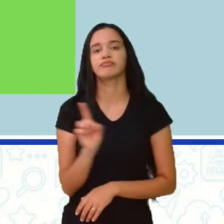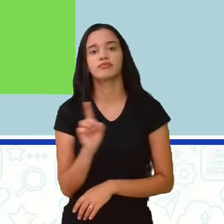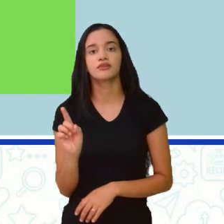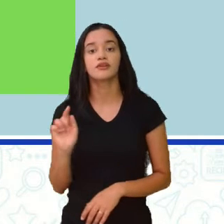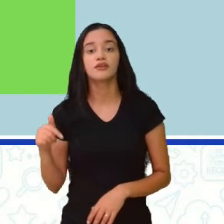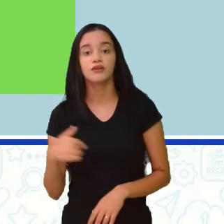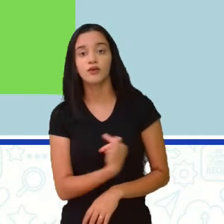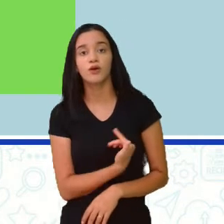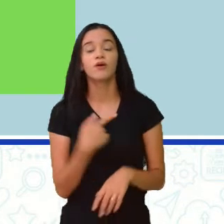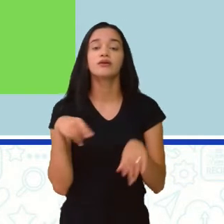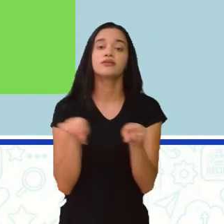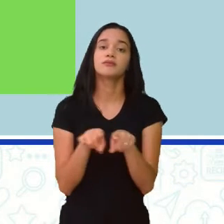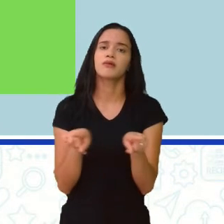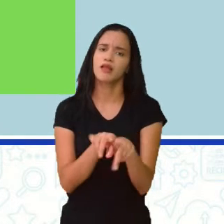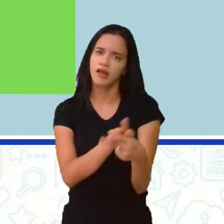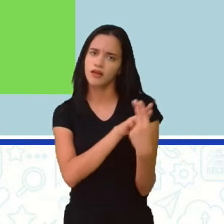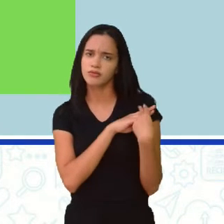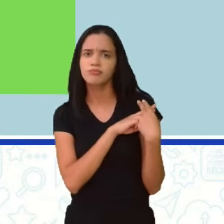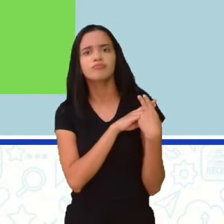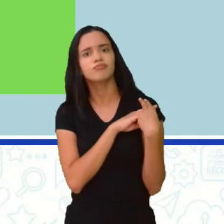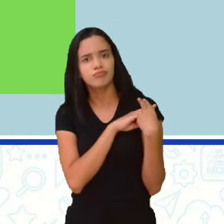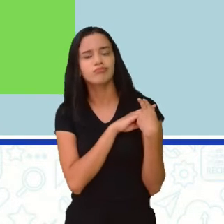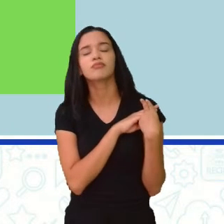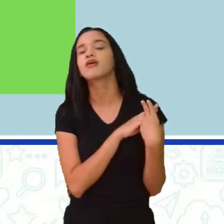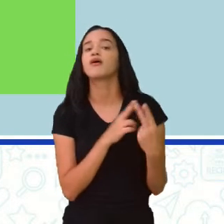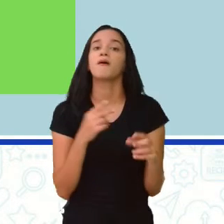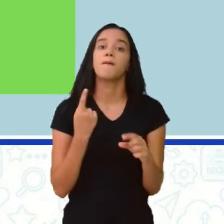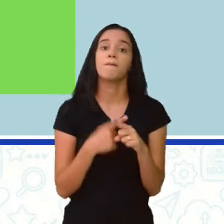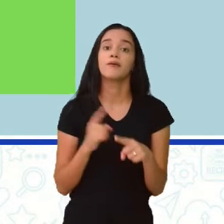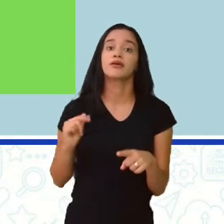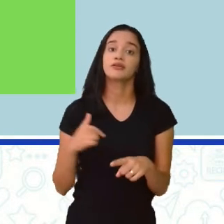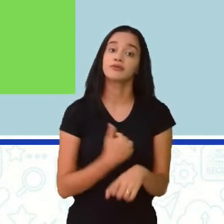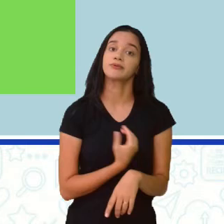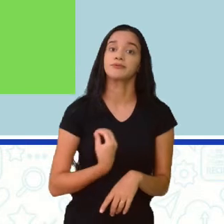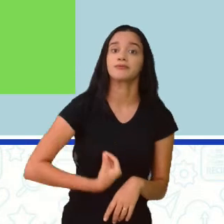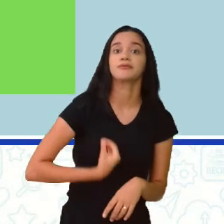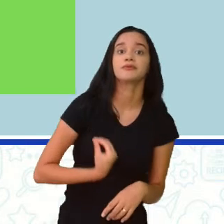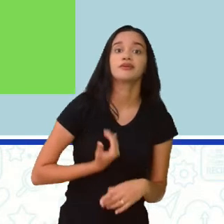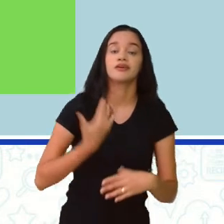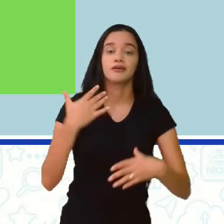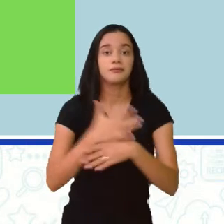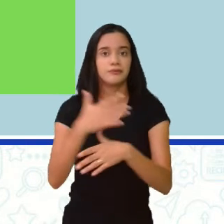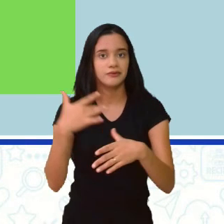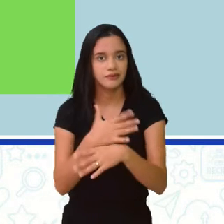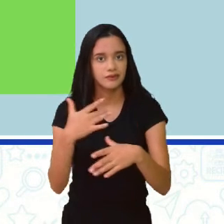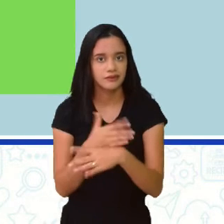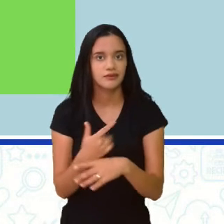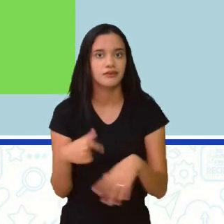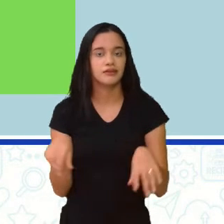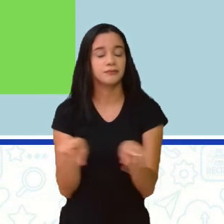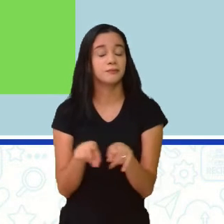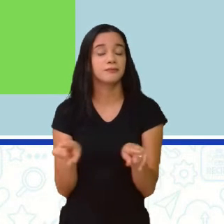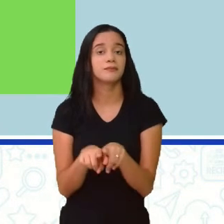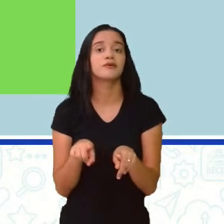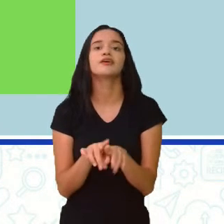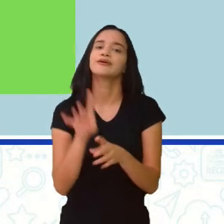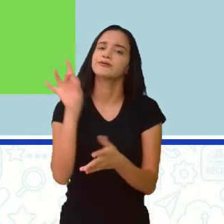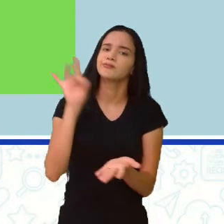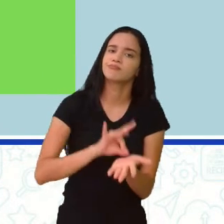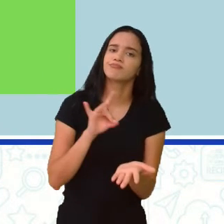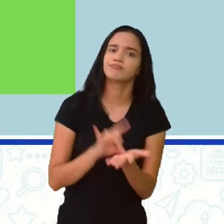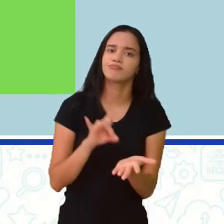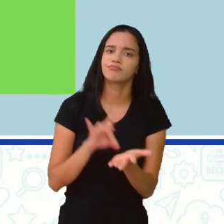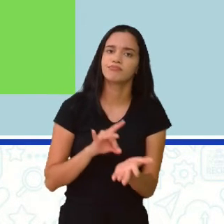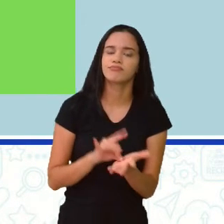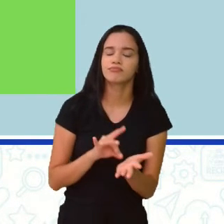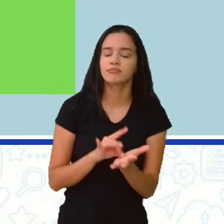Nós também somos responsáveis, porque nós vivemos aqui nesta cidade, nós queremos que a nossa cidade seja realmente um